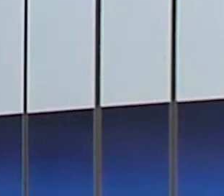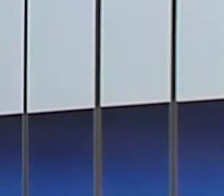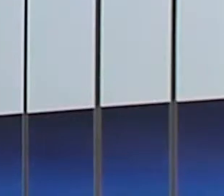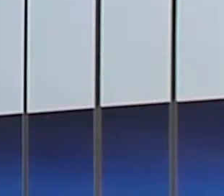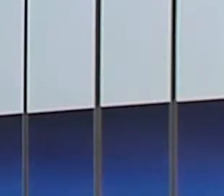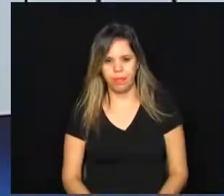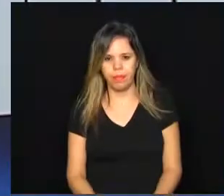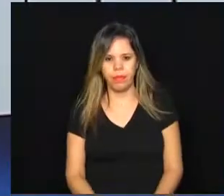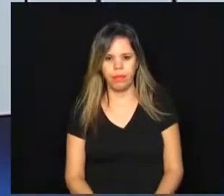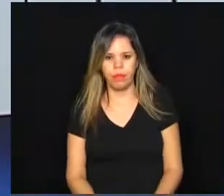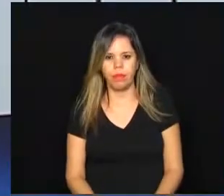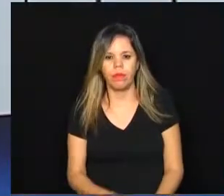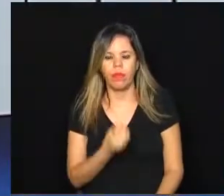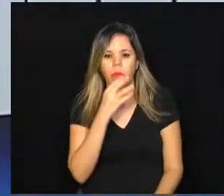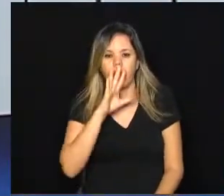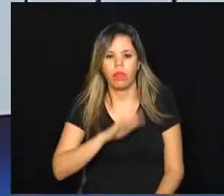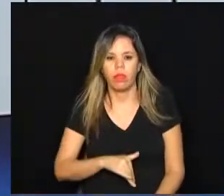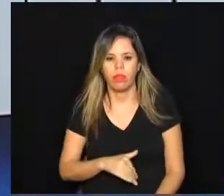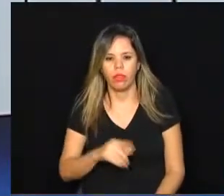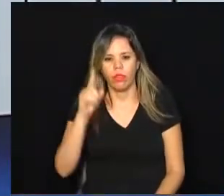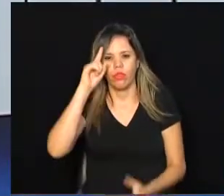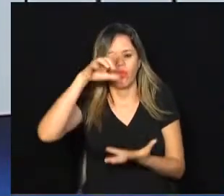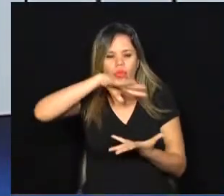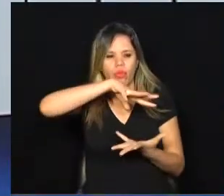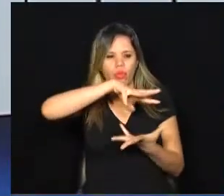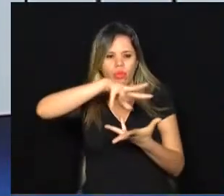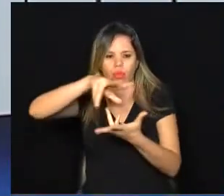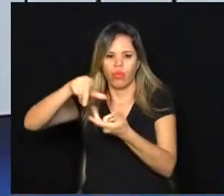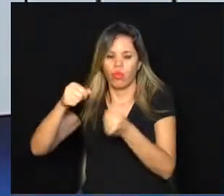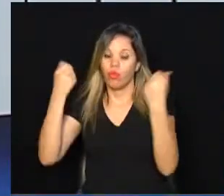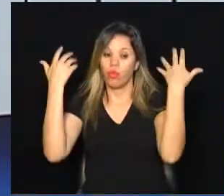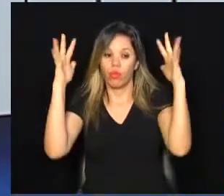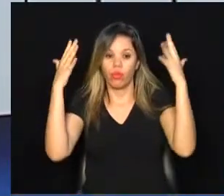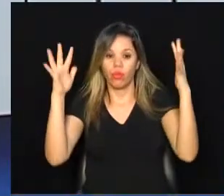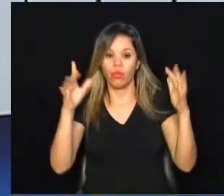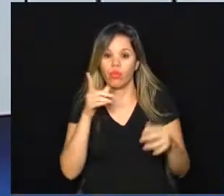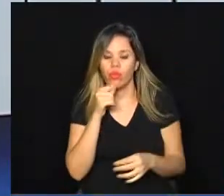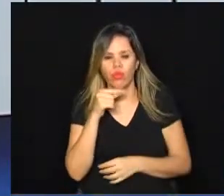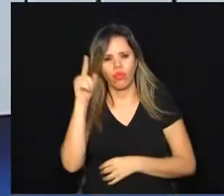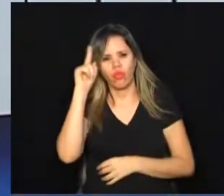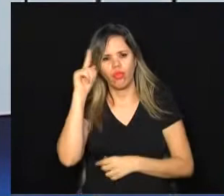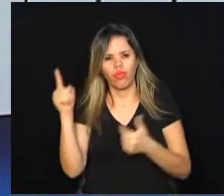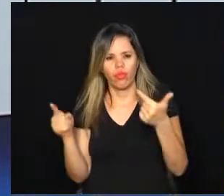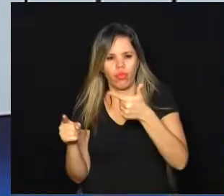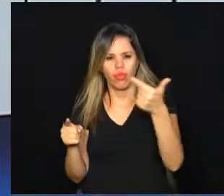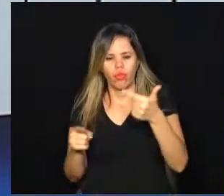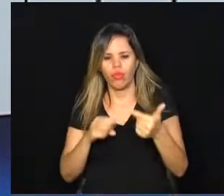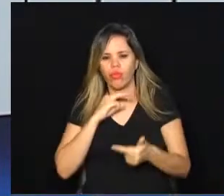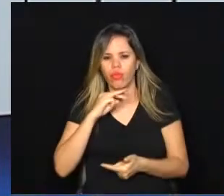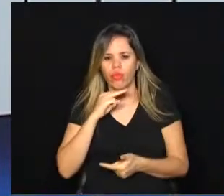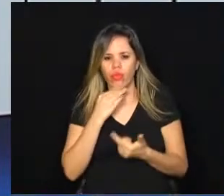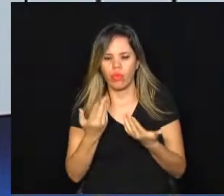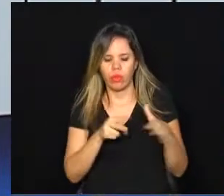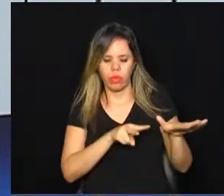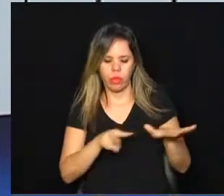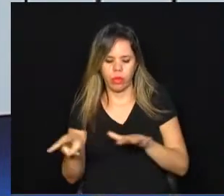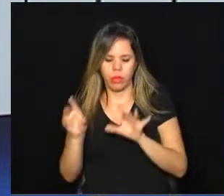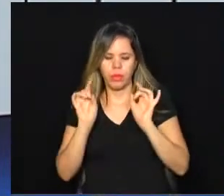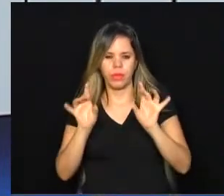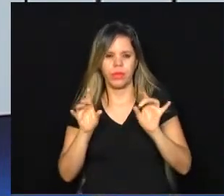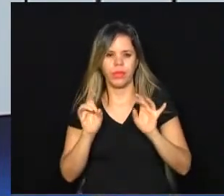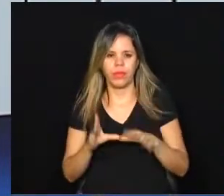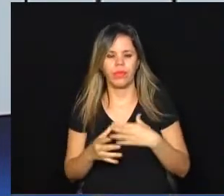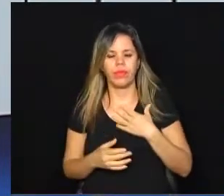Olá, boa tarde. O Dia Mundial da Água é comemorado em 22 de março. Portanto, nesta semana especial, nós